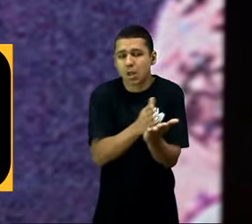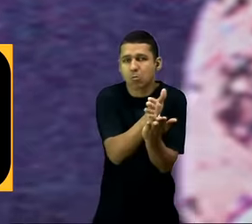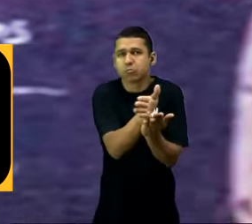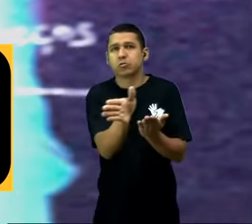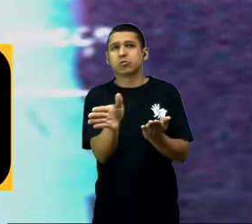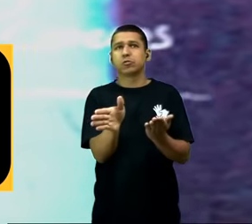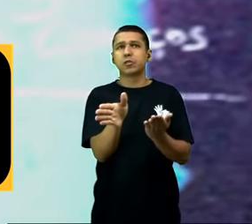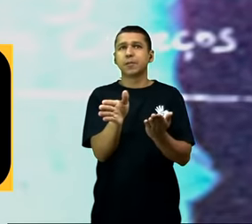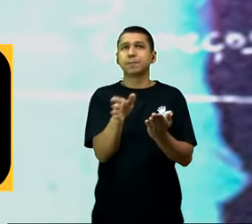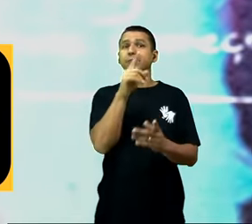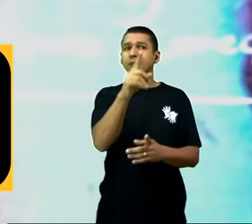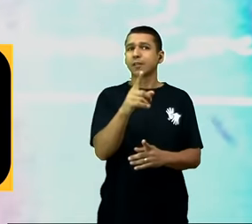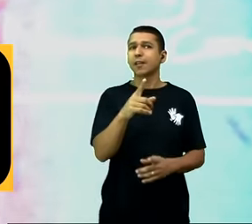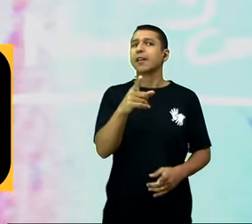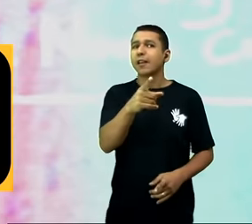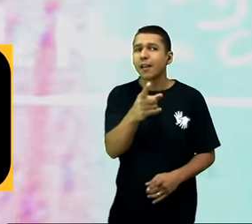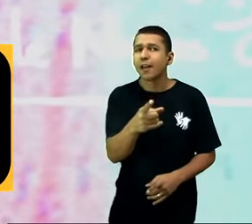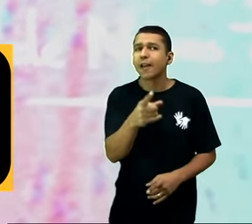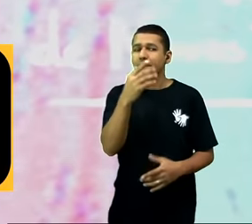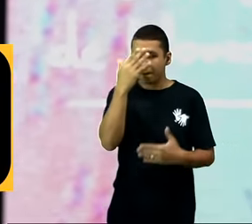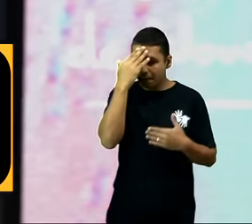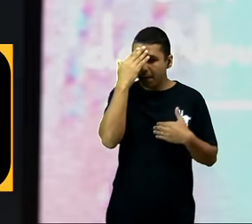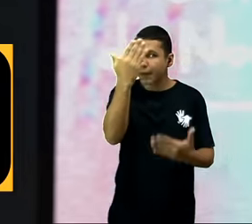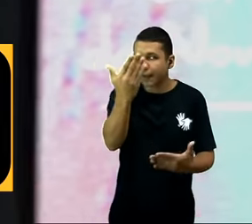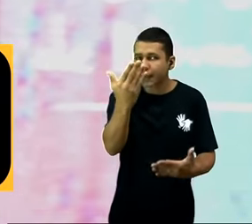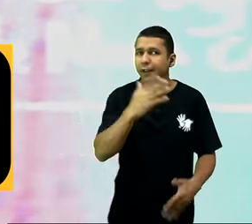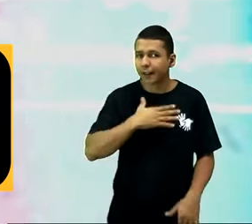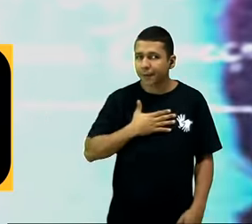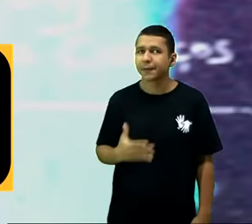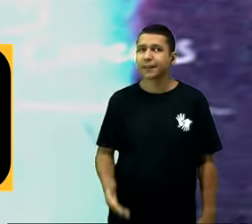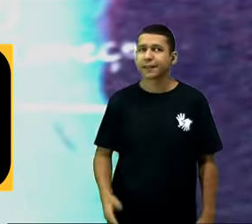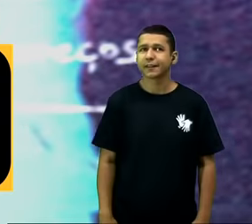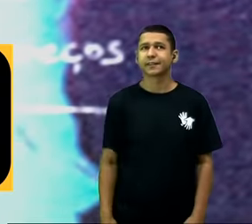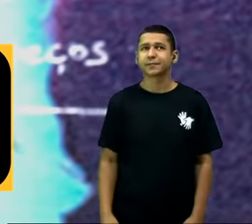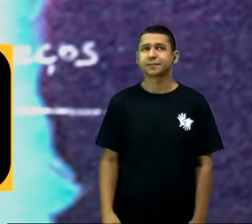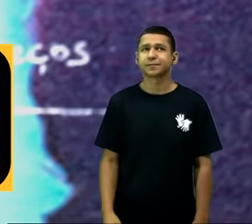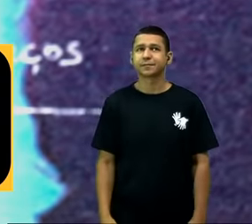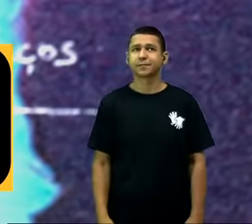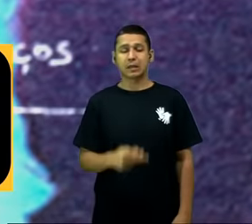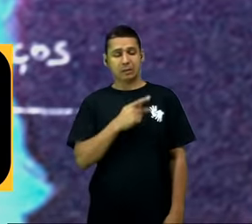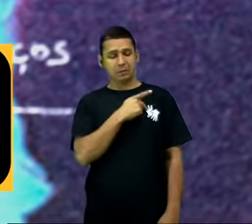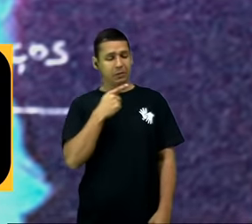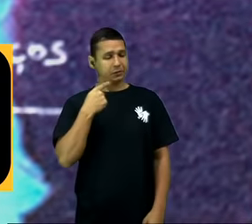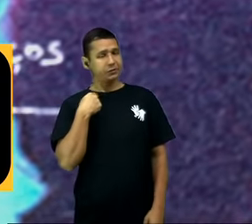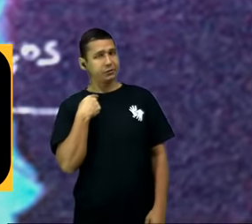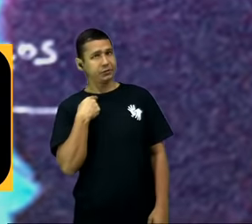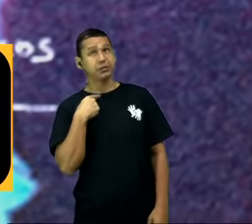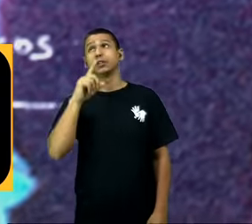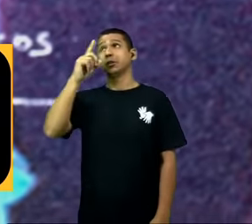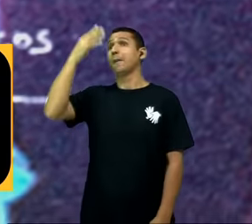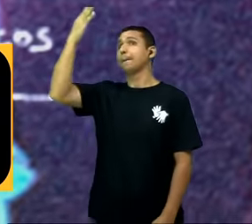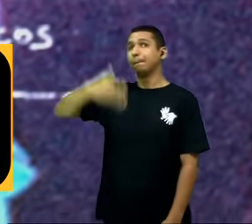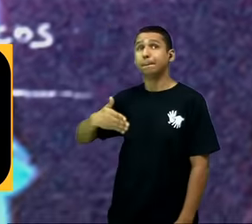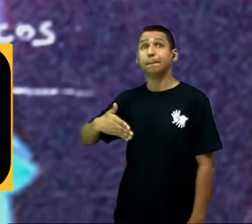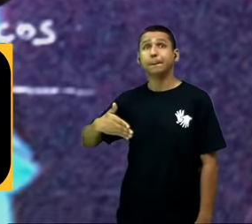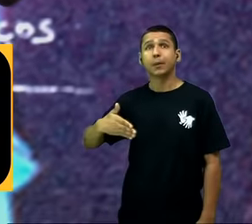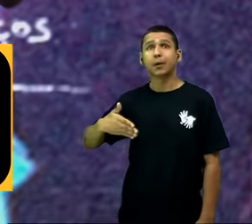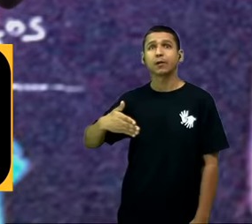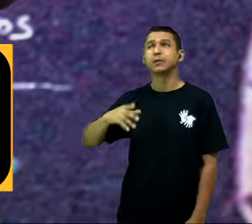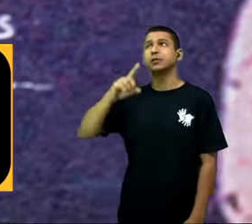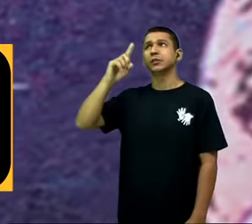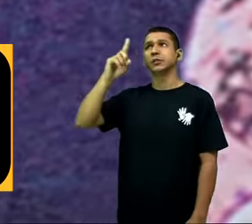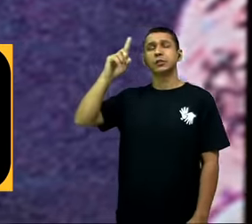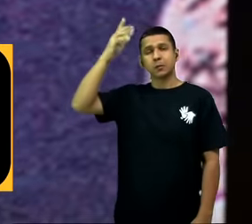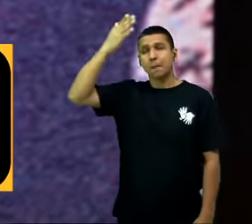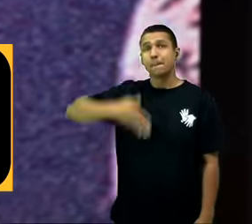Você vai me agradecer pro resto da vida. Ó, oh, pastor, Deus prova, a gente prova. Deus não te tenta, mas